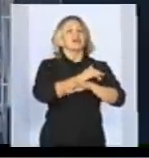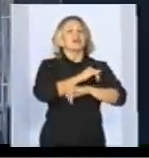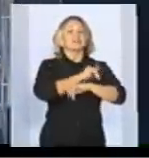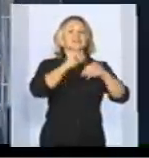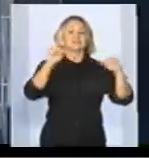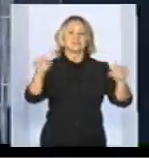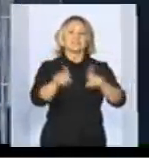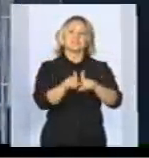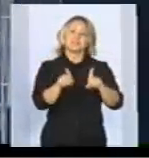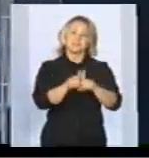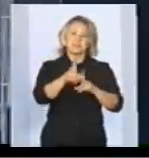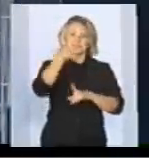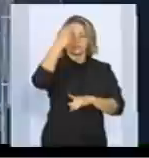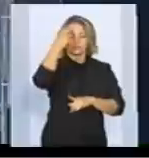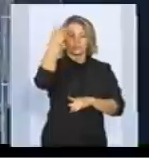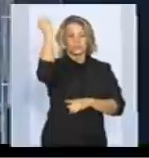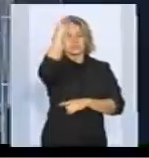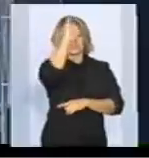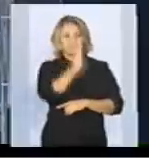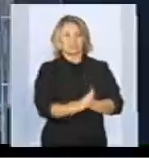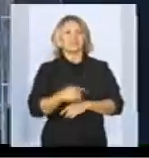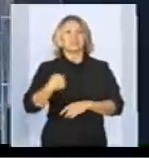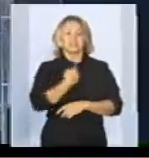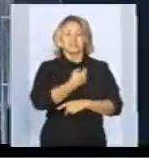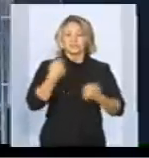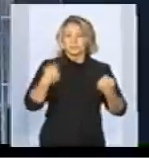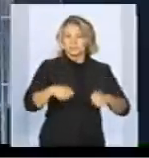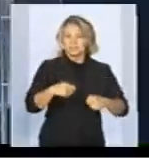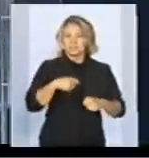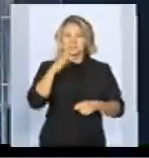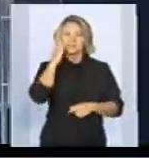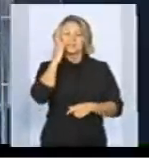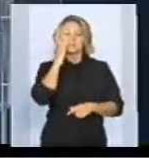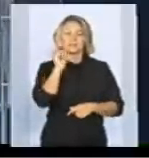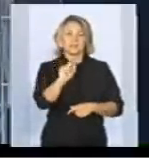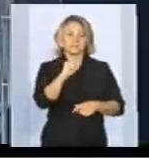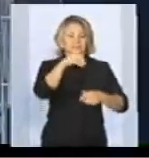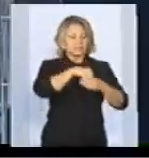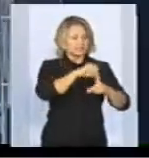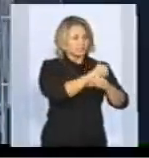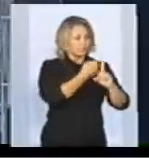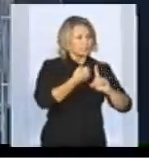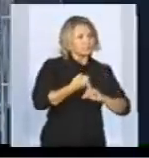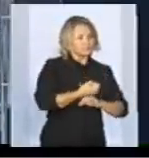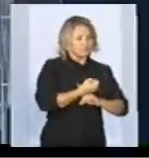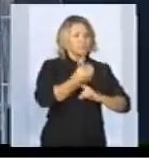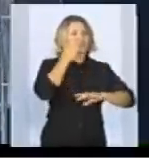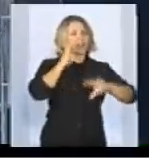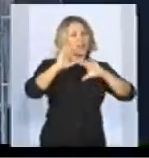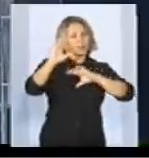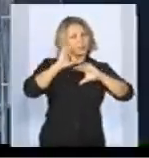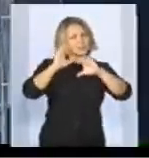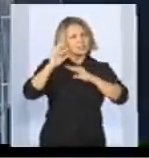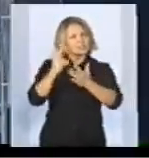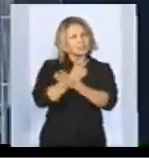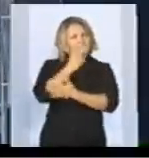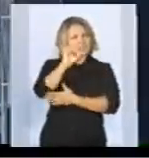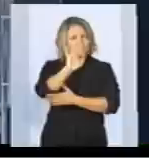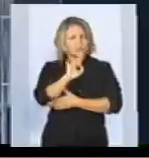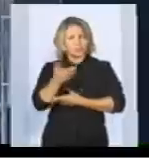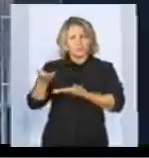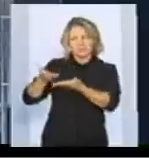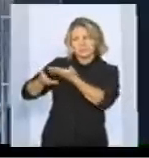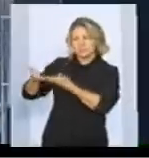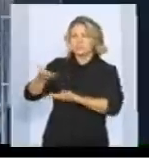nacional e nós precisamos eh ter em conta que numa sociedade na qual a comunicação não se dá mais apenas pelas